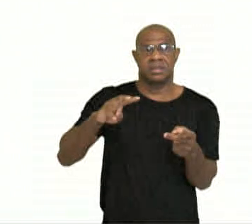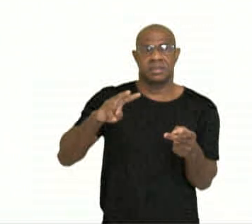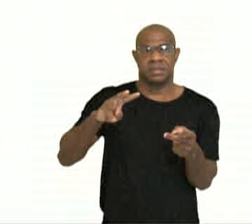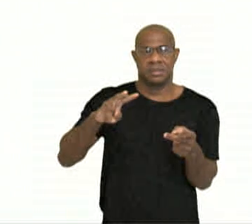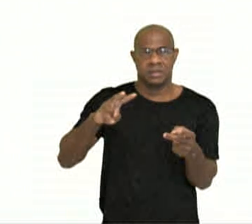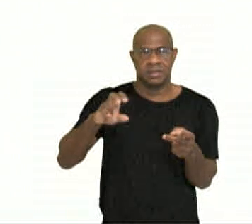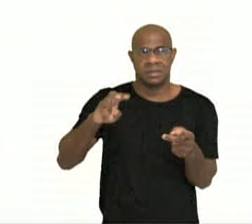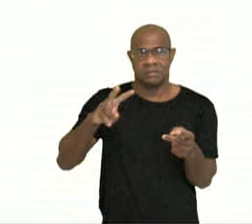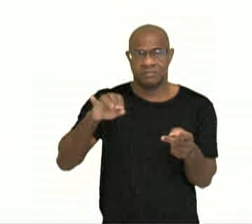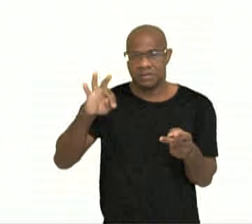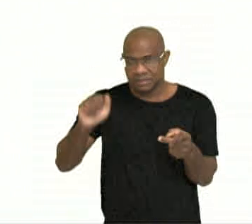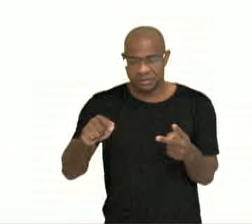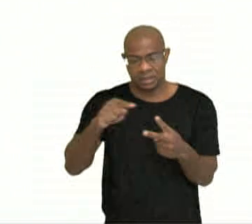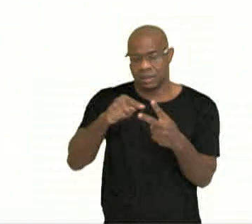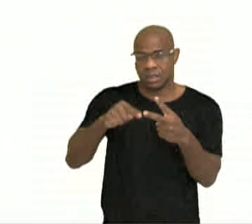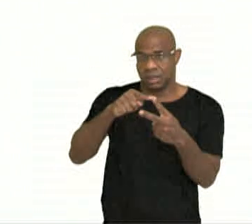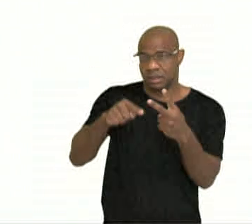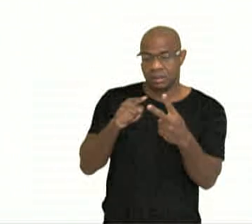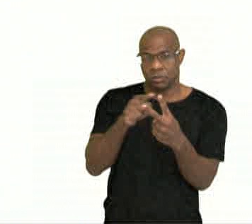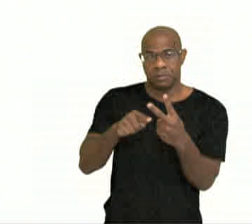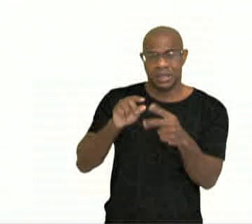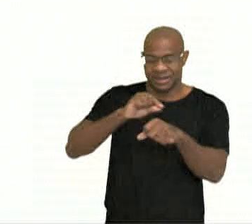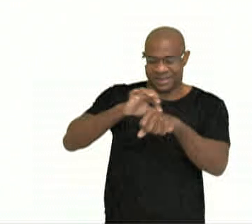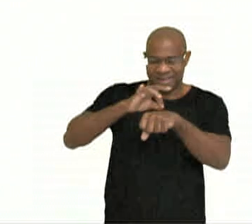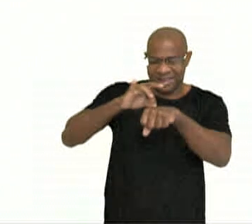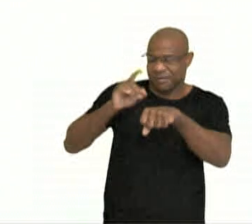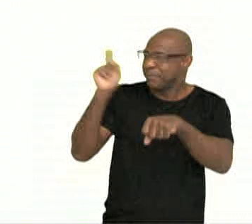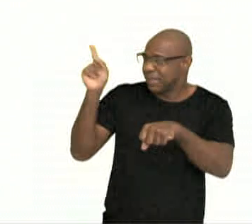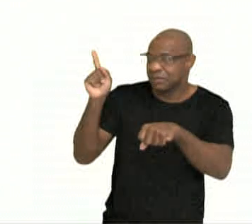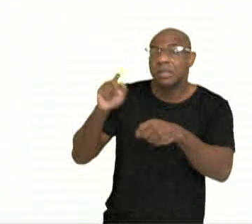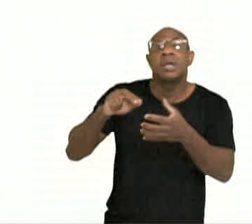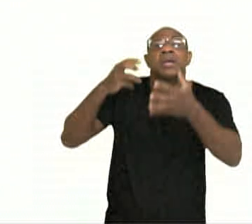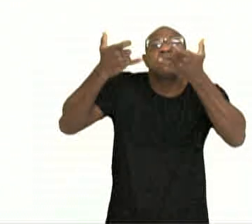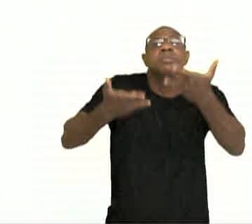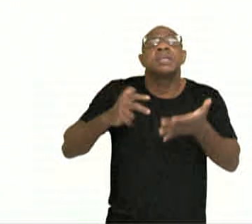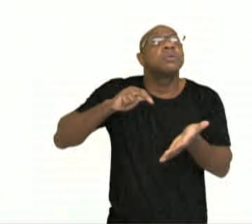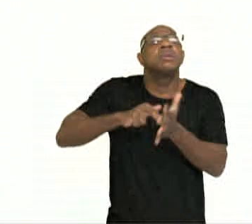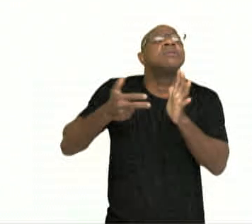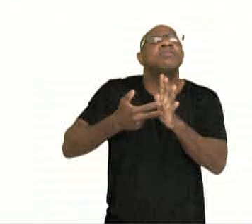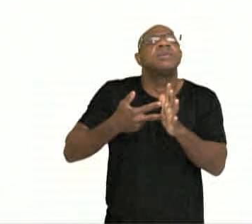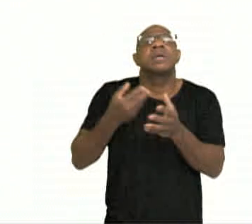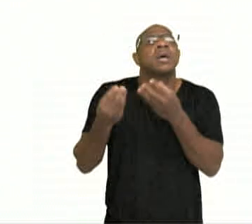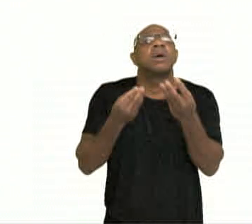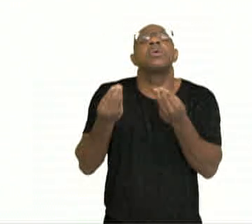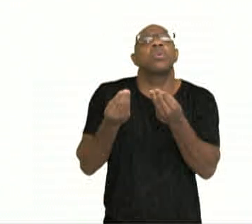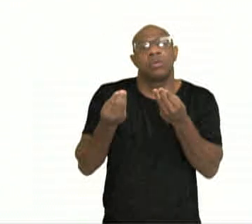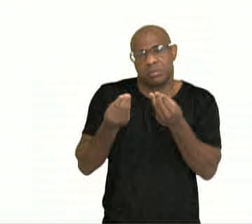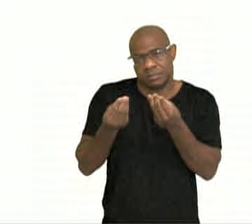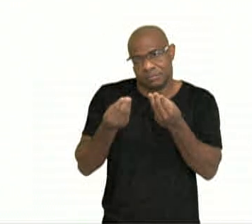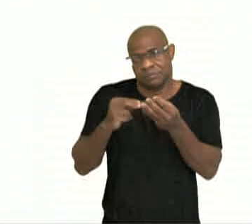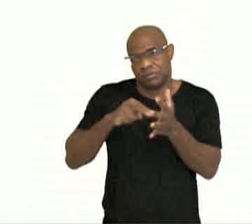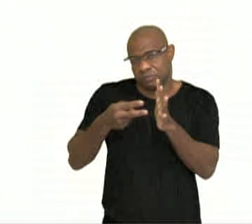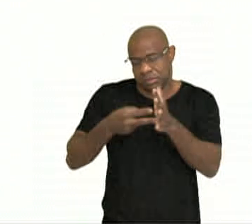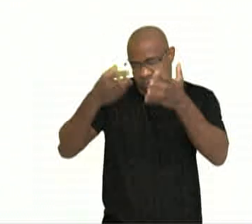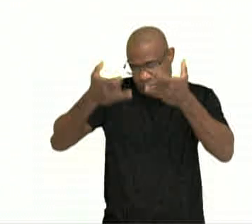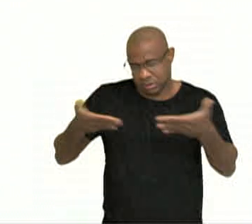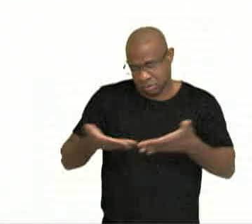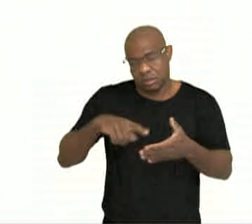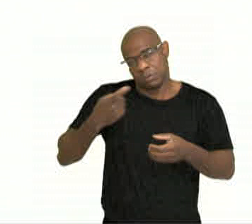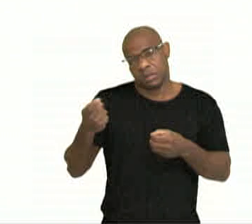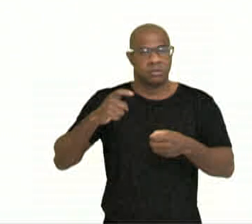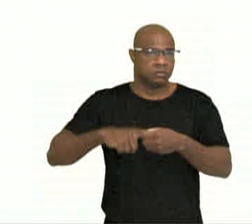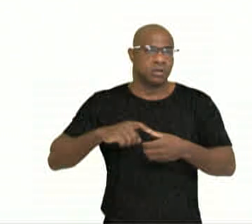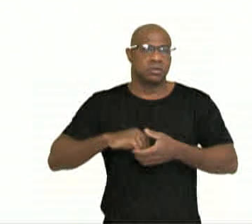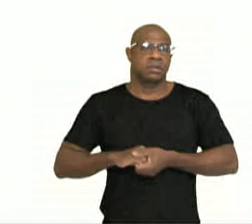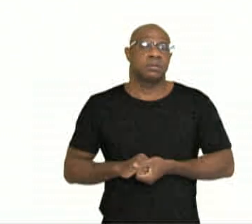esse enunciado, todo esse recorte da redação da Ana Inácio para responder essa questão 4. Eu já volto